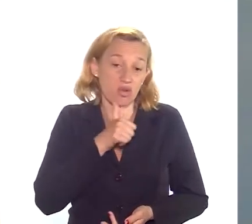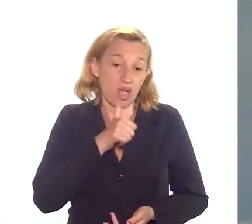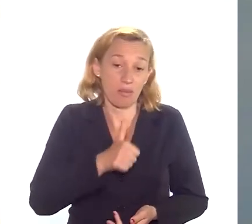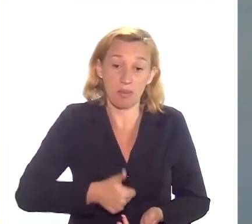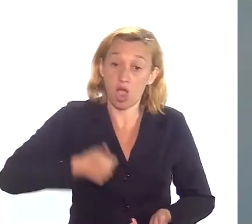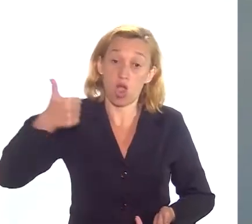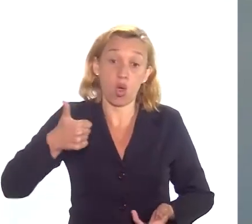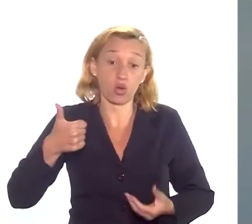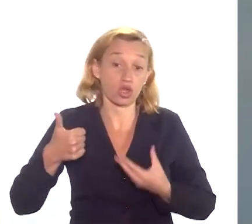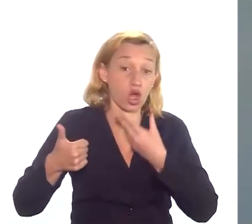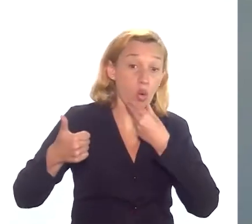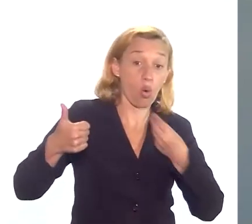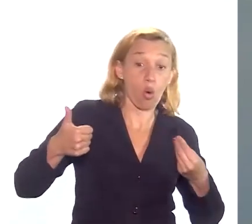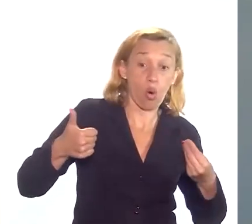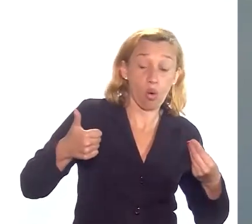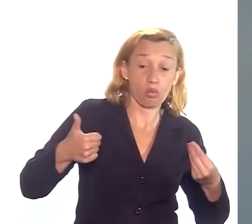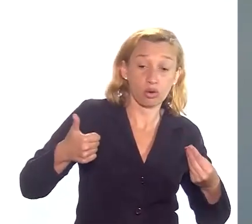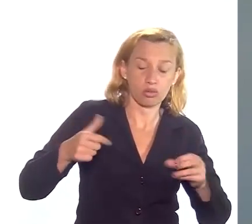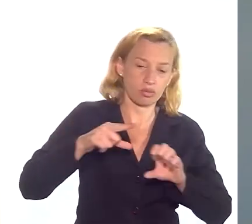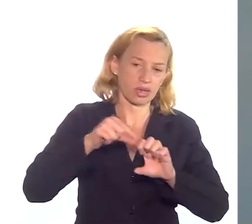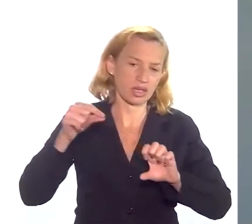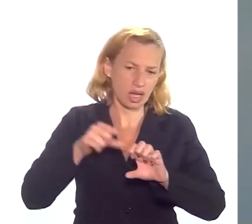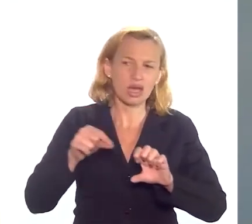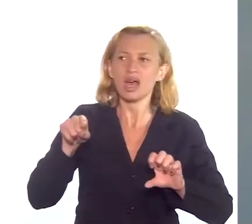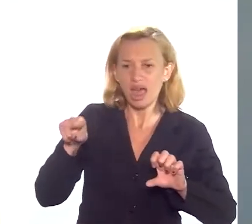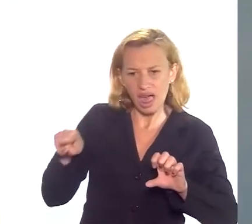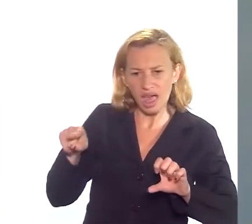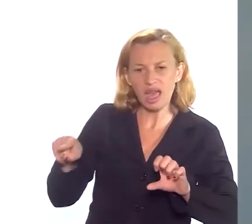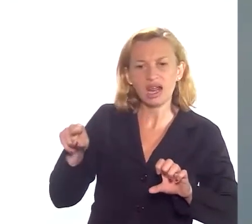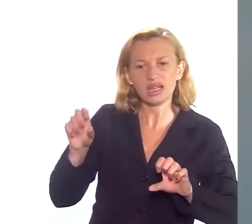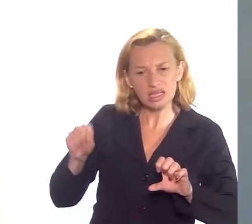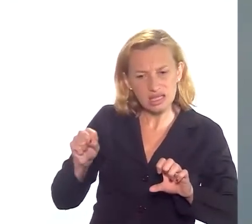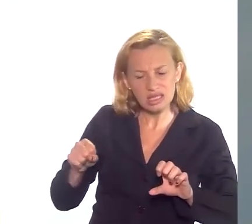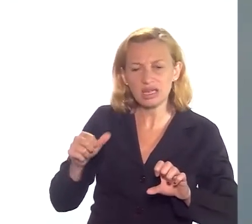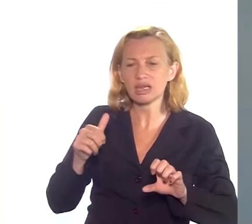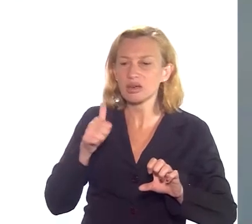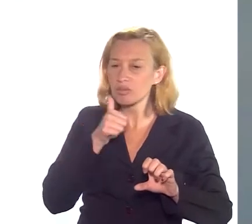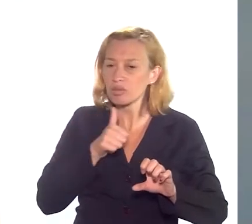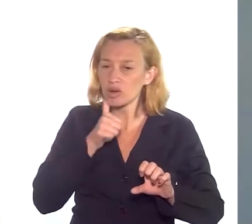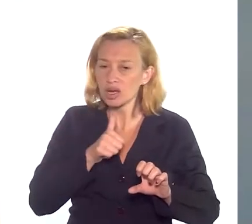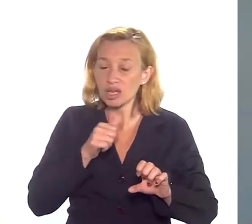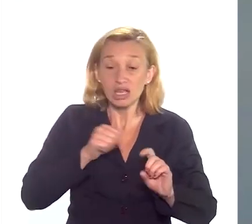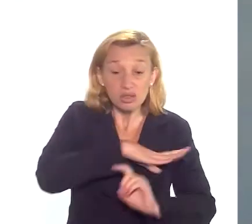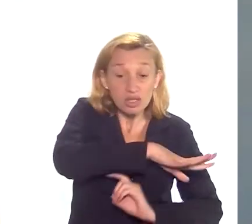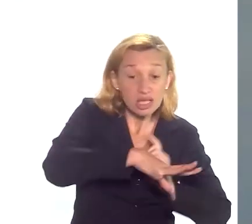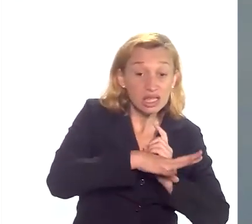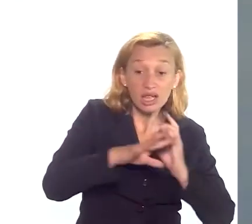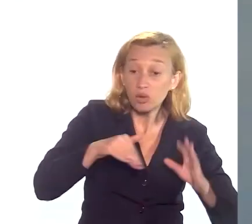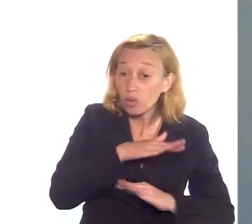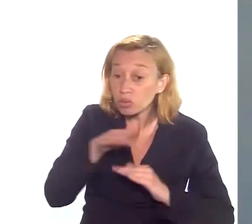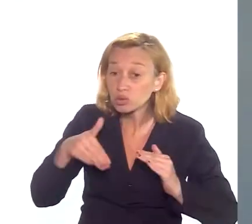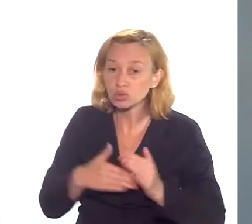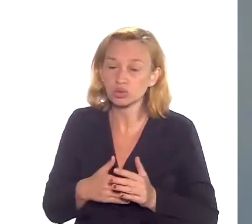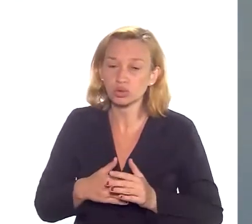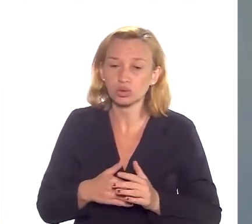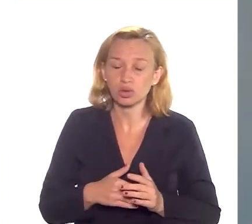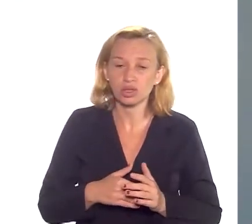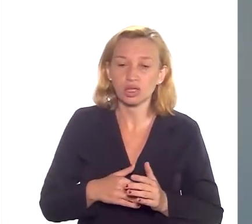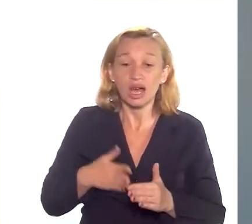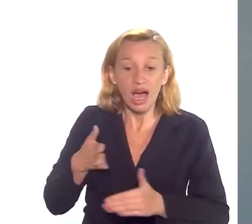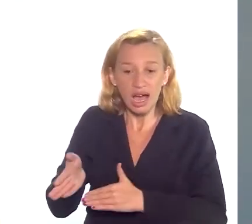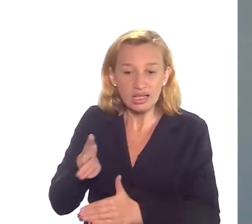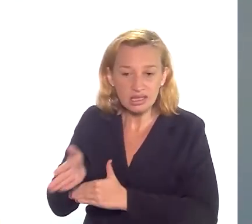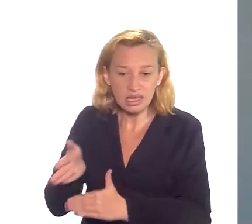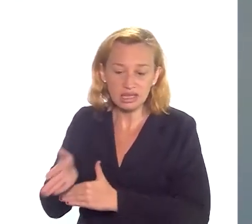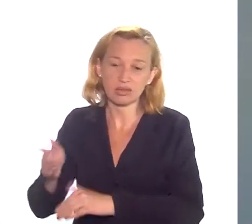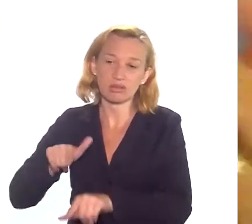dizer que as mulheres são distintas dos homens ao empreender, sem considerar que elas são distintas dos homens na nossa sociedade como um todo,